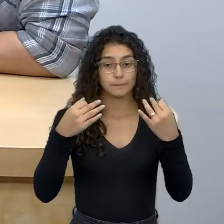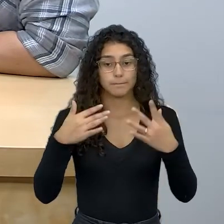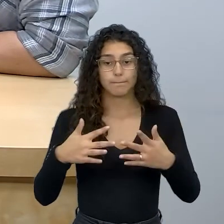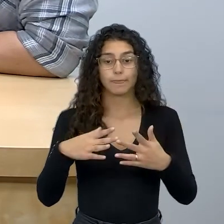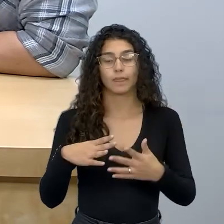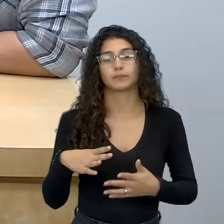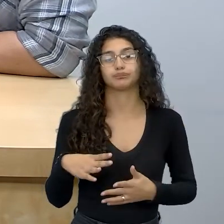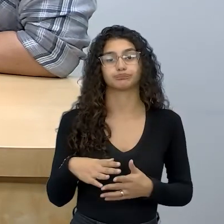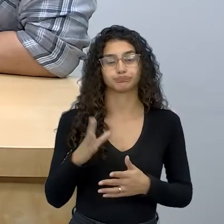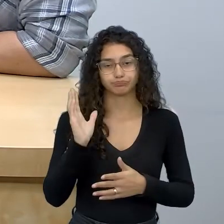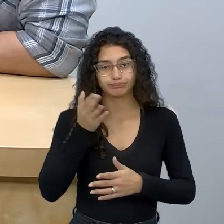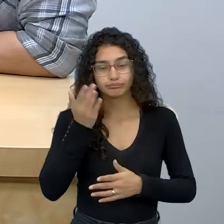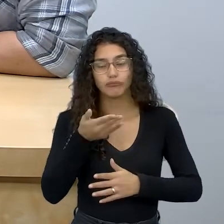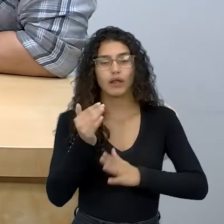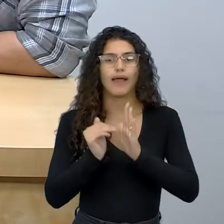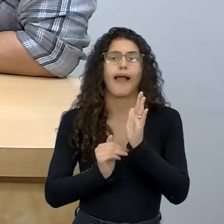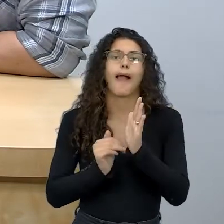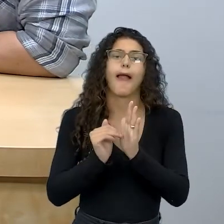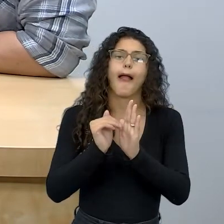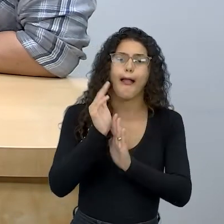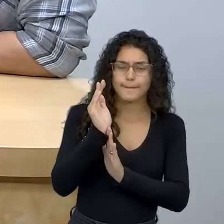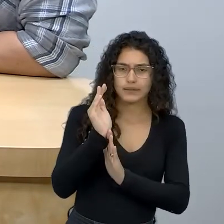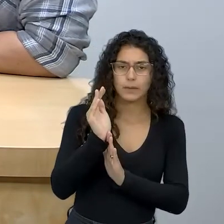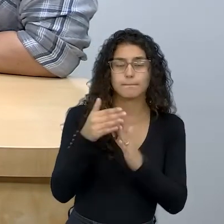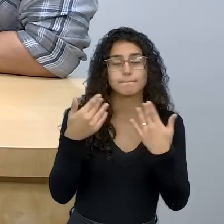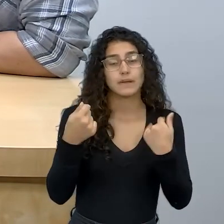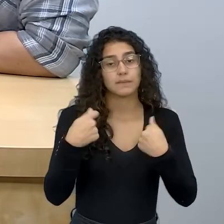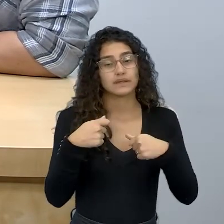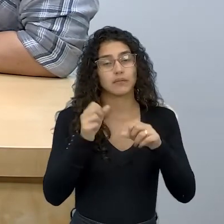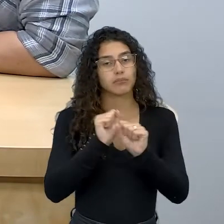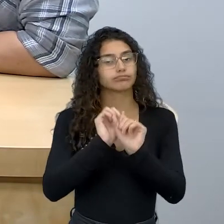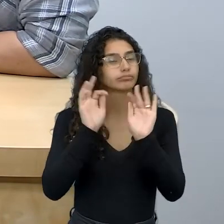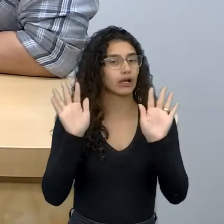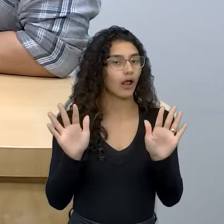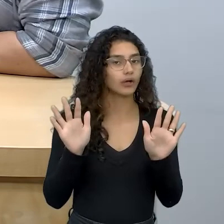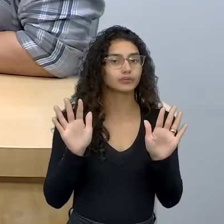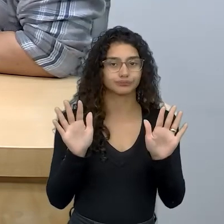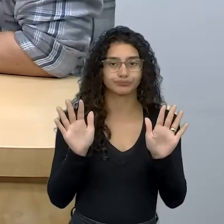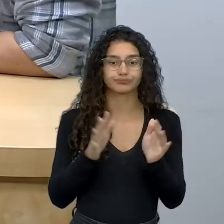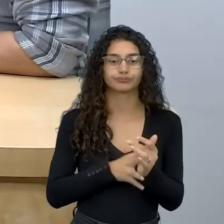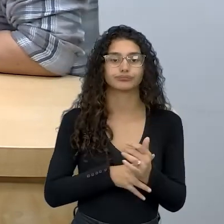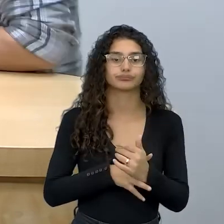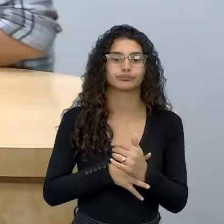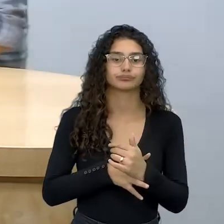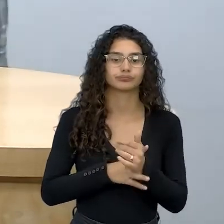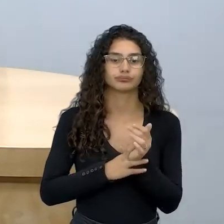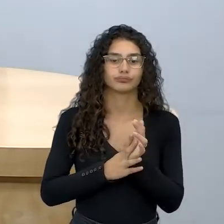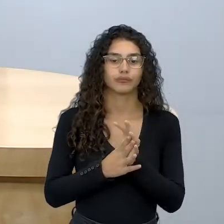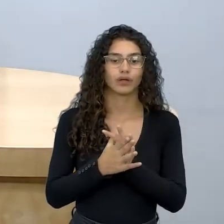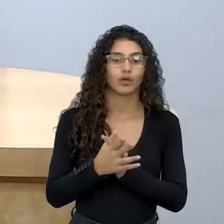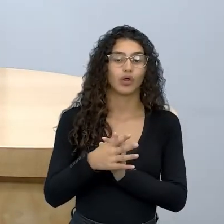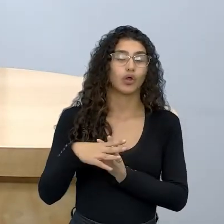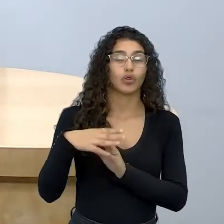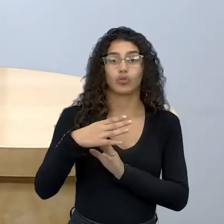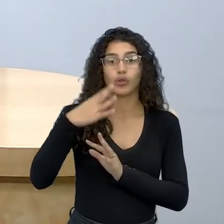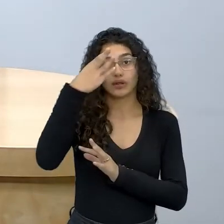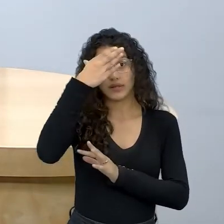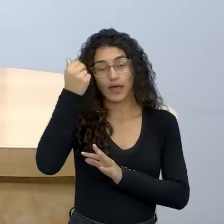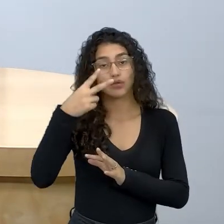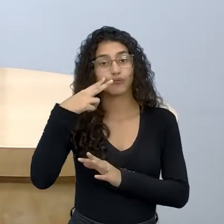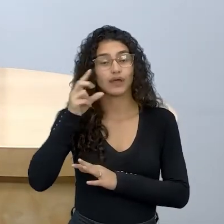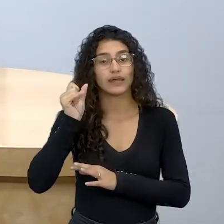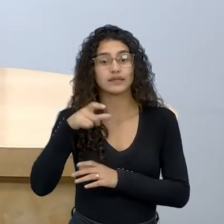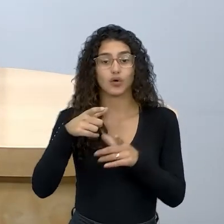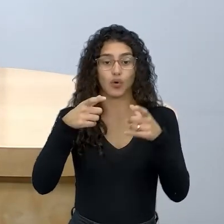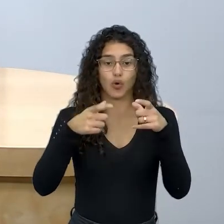com uma velocidade considerável, mas você tem que ser claro, tá? Então, ó, não esquecer de